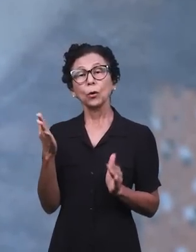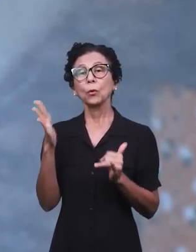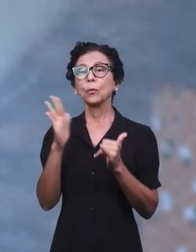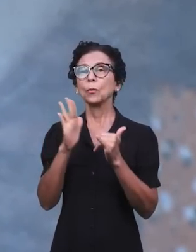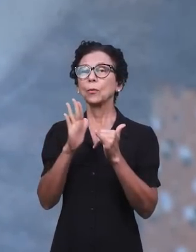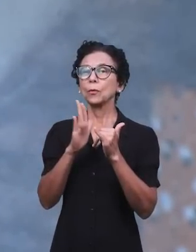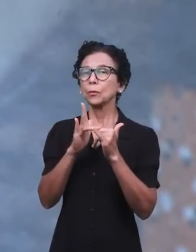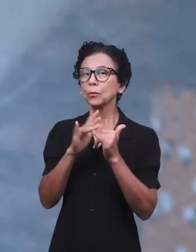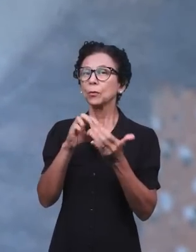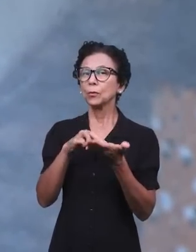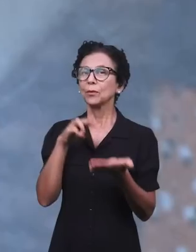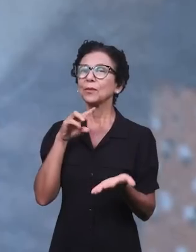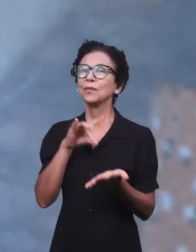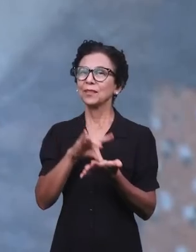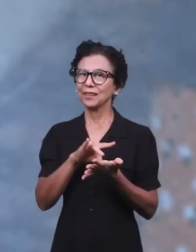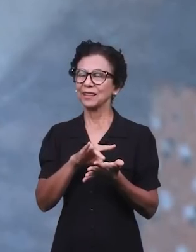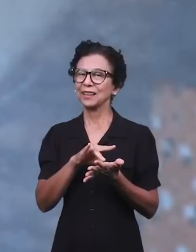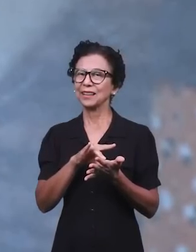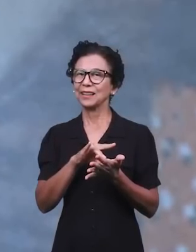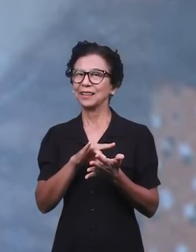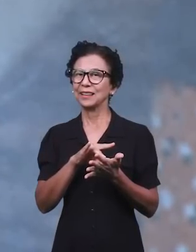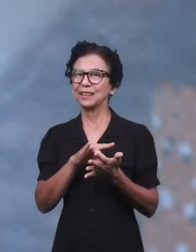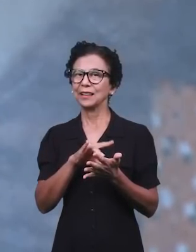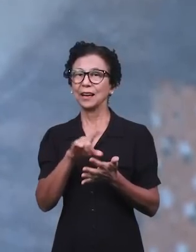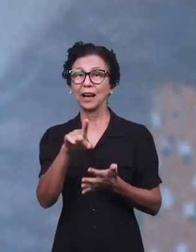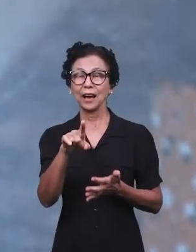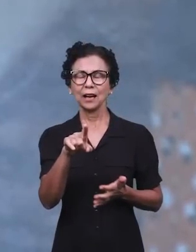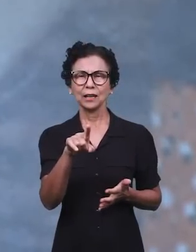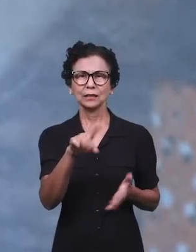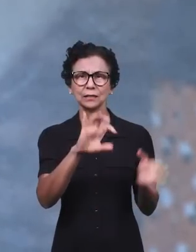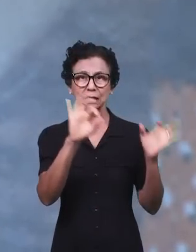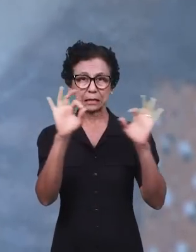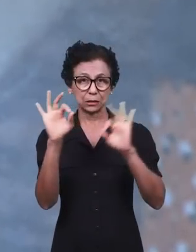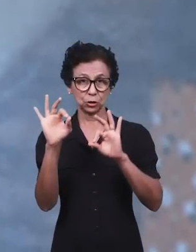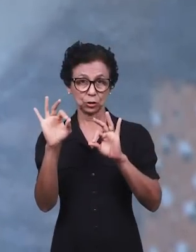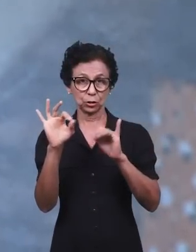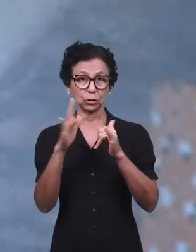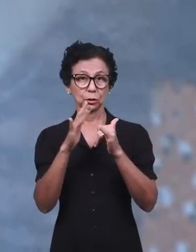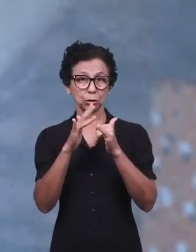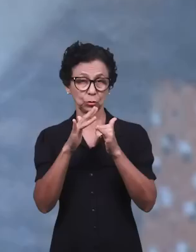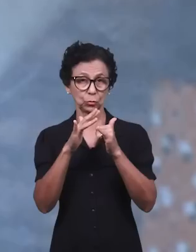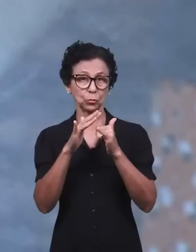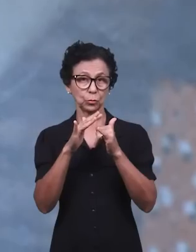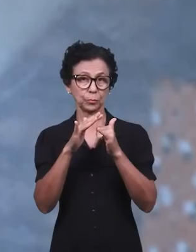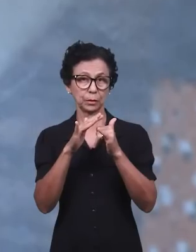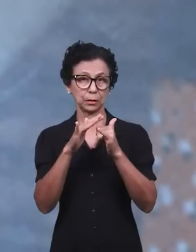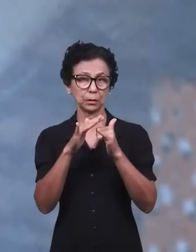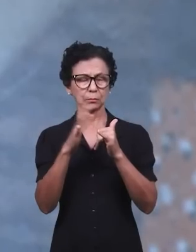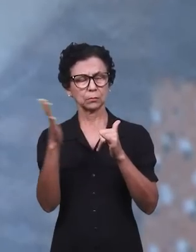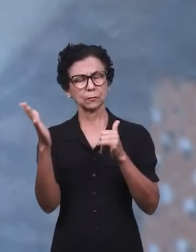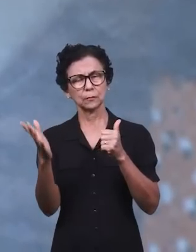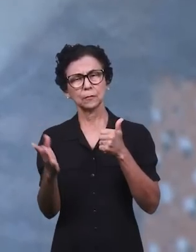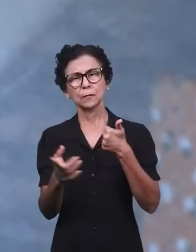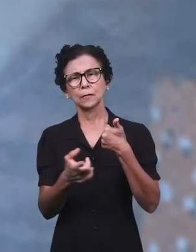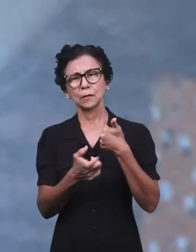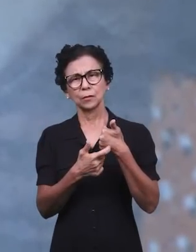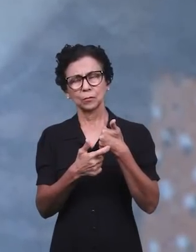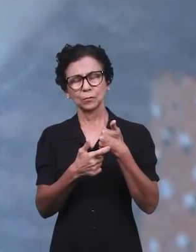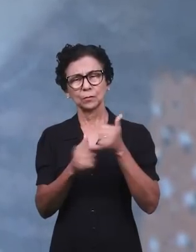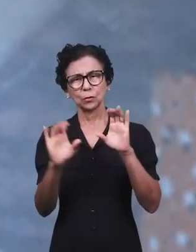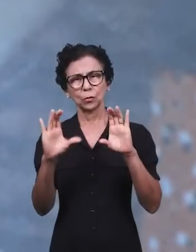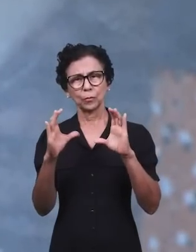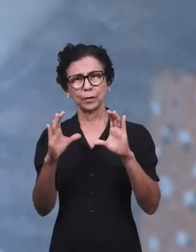canal da Igreja Cristã Maranata no YouTube. Aliás, se você está assistindo por esse canal, não esqueça, curta,